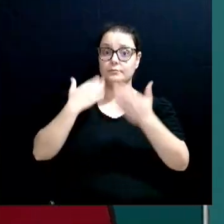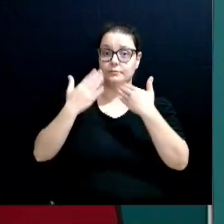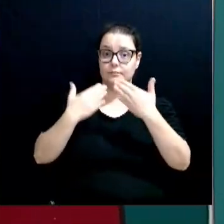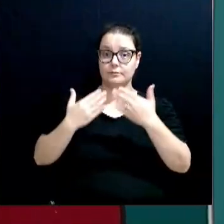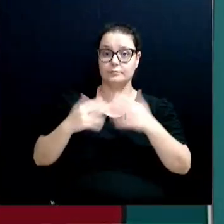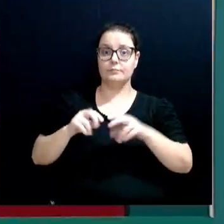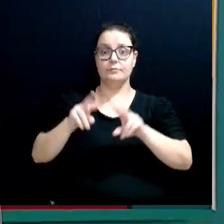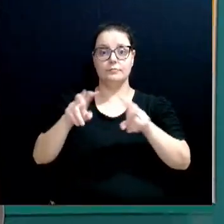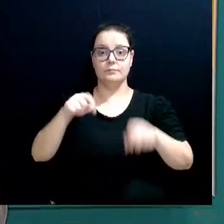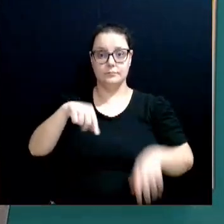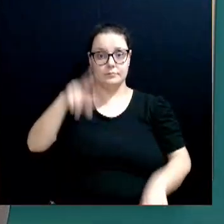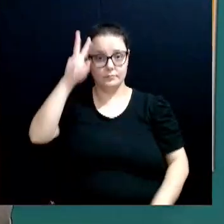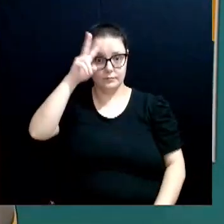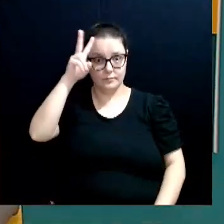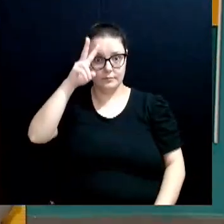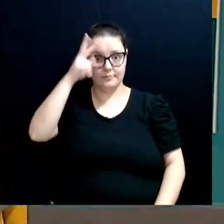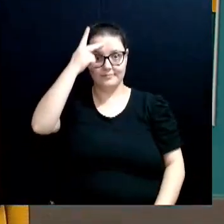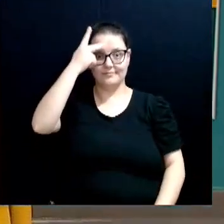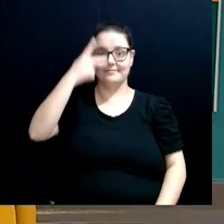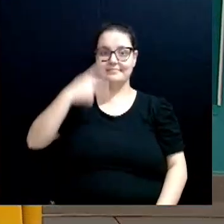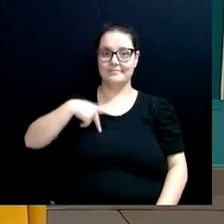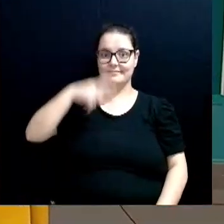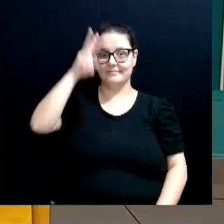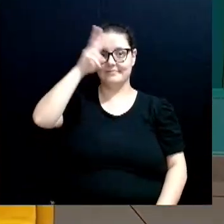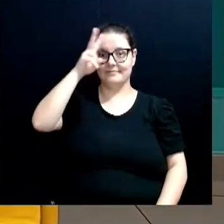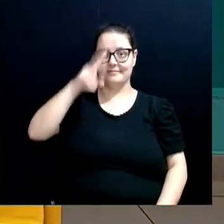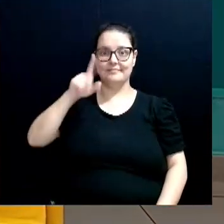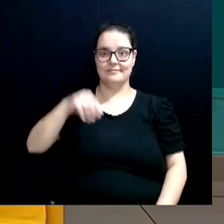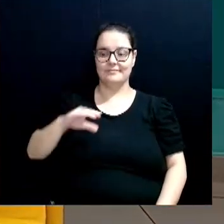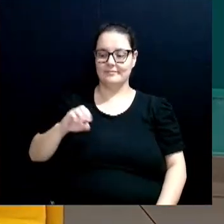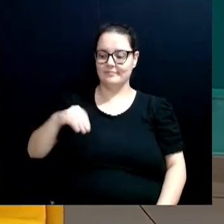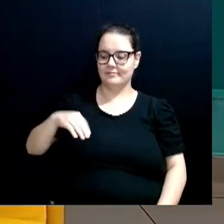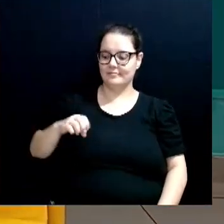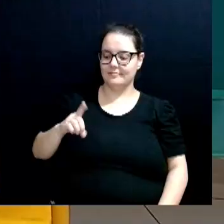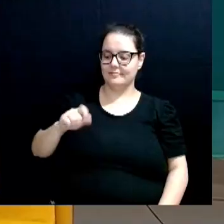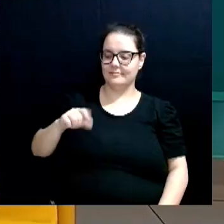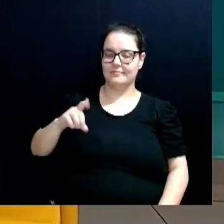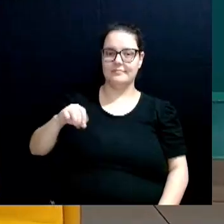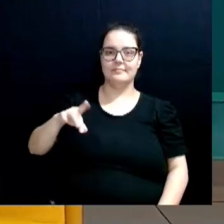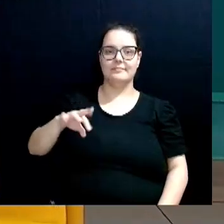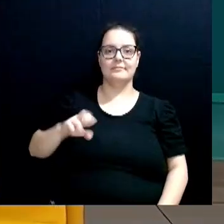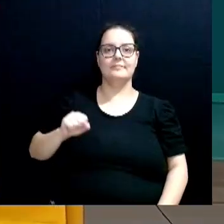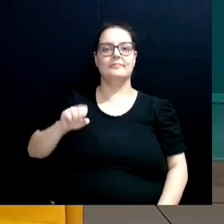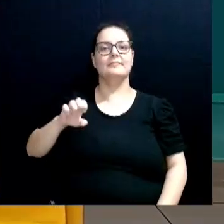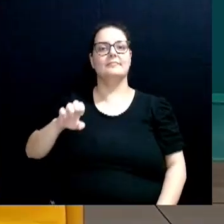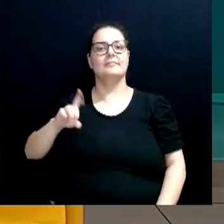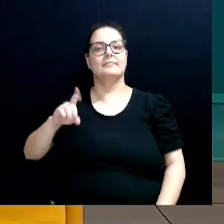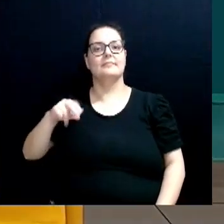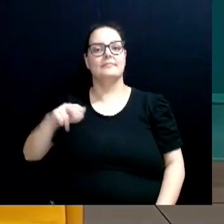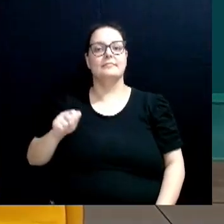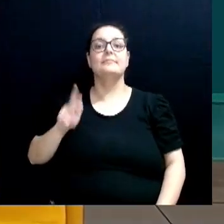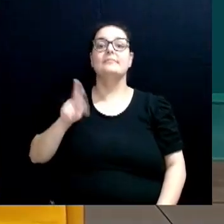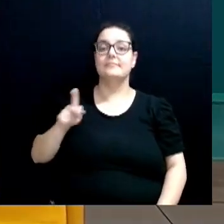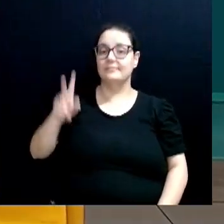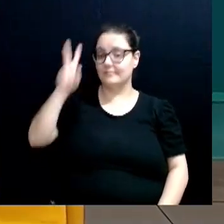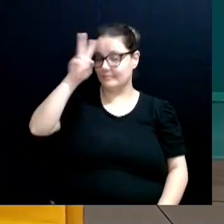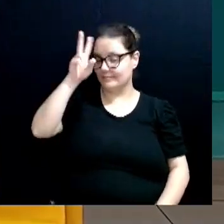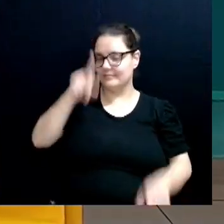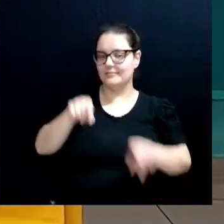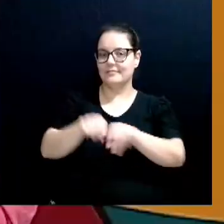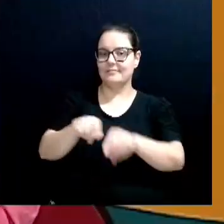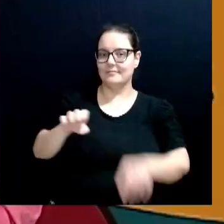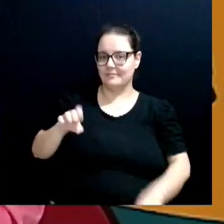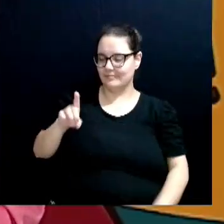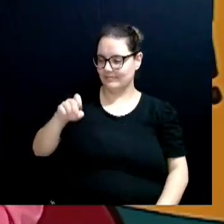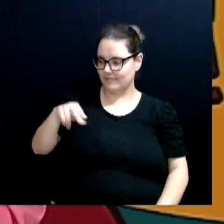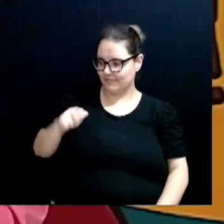e sobre a sua própria história é a comendadora Edna Lourenço, também professora de História. Edna, muito obrigada por me